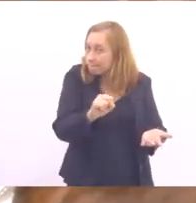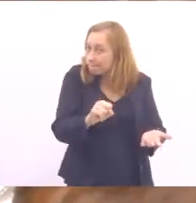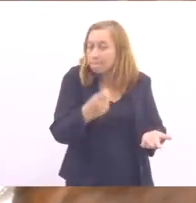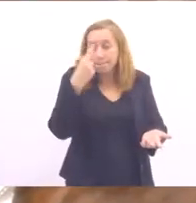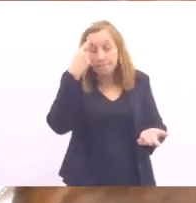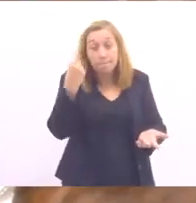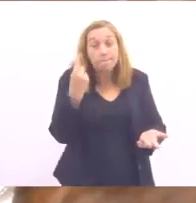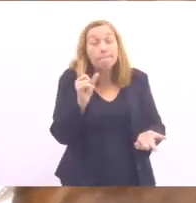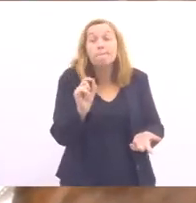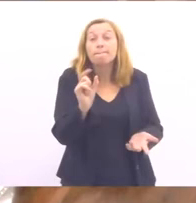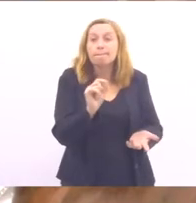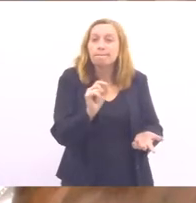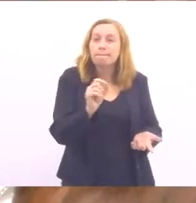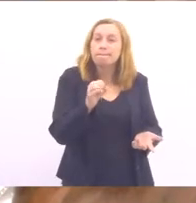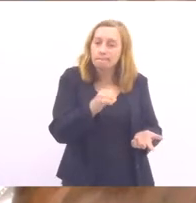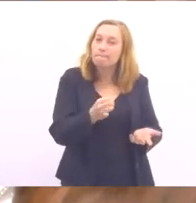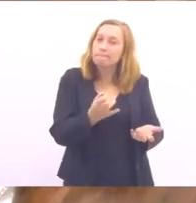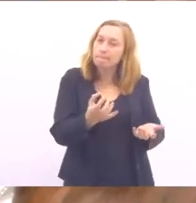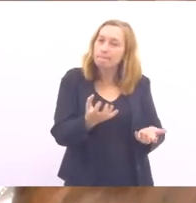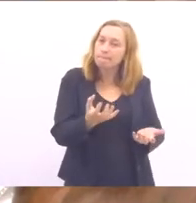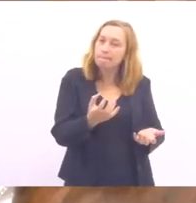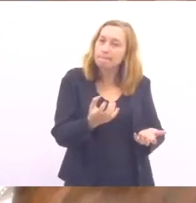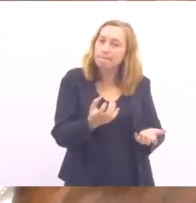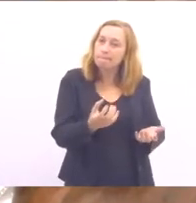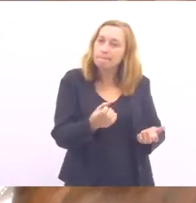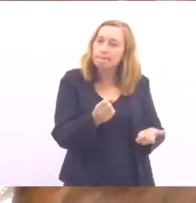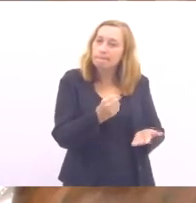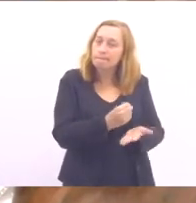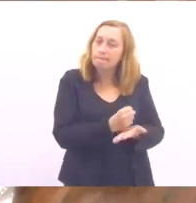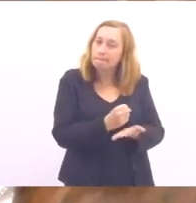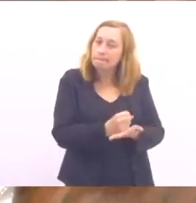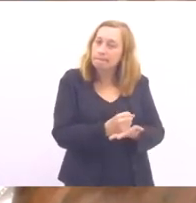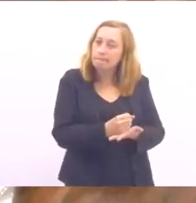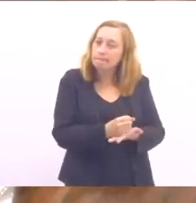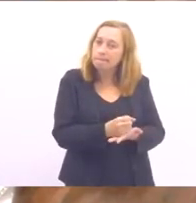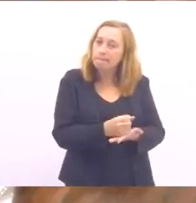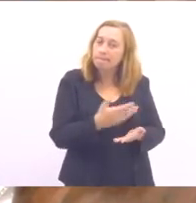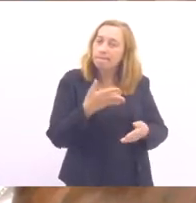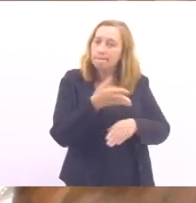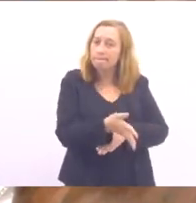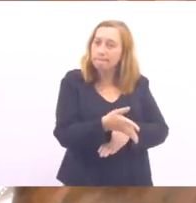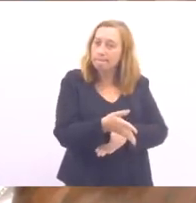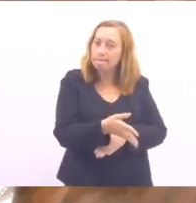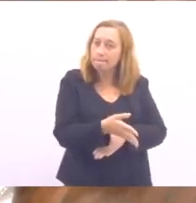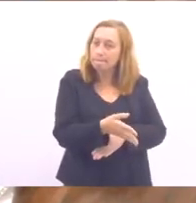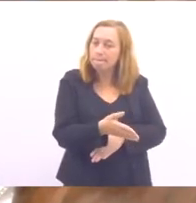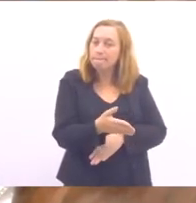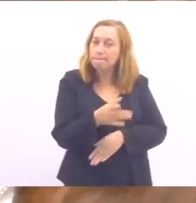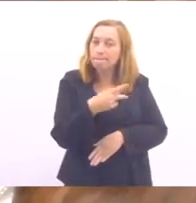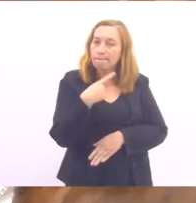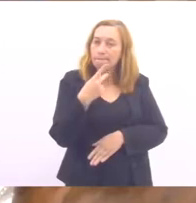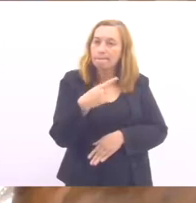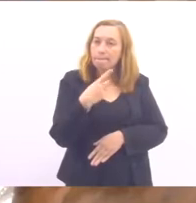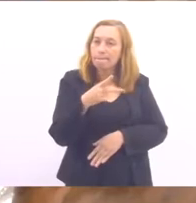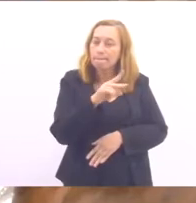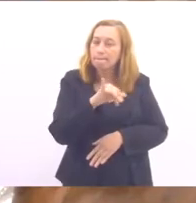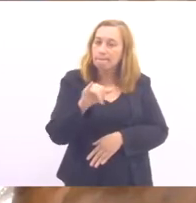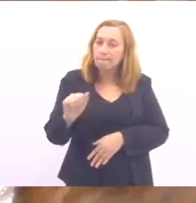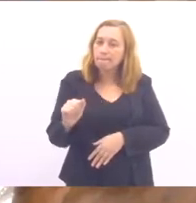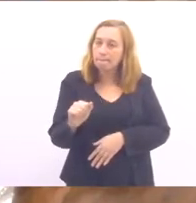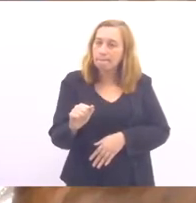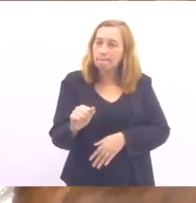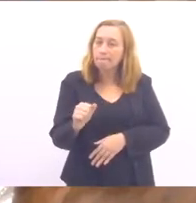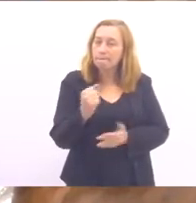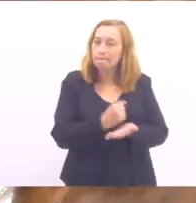ideia é que, se eu quero contratar uma cooperativa, entro no cadastro e digo para o INEA, contratei a